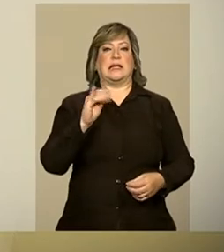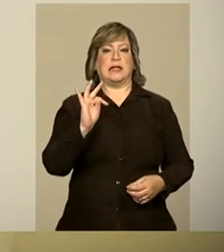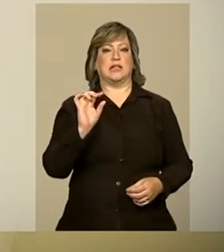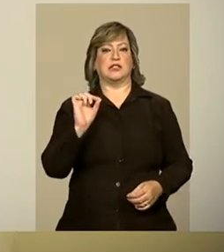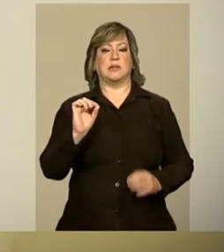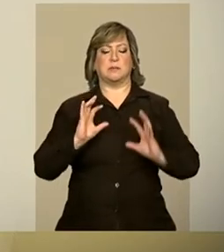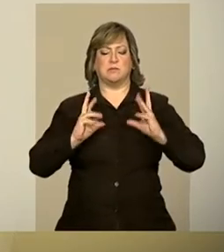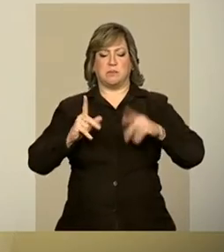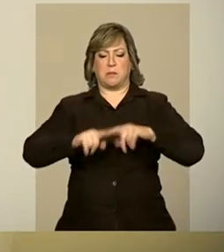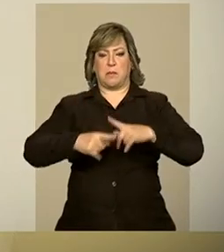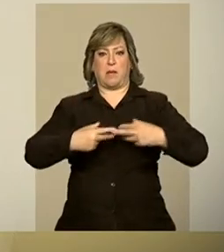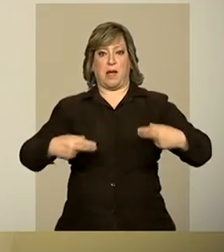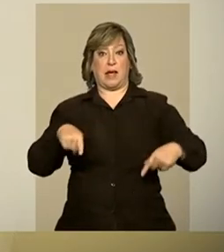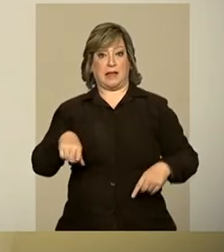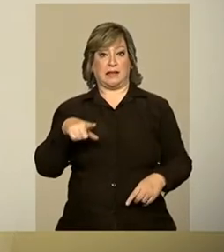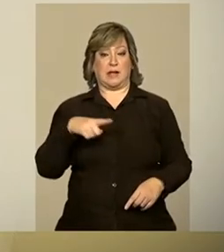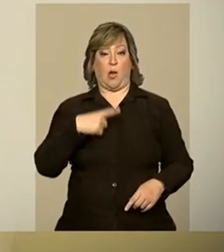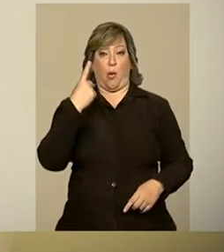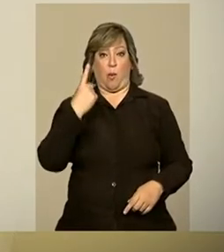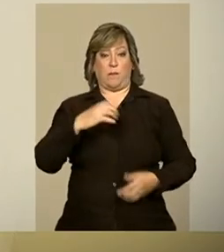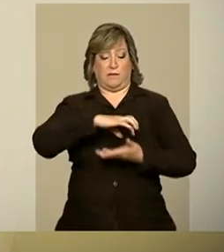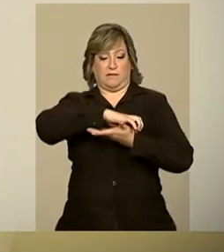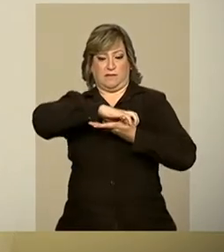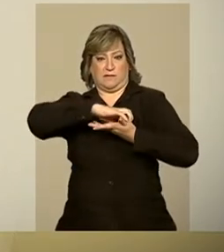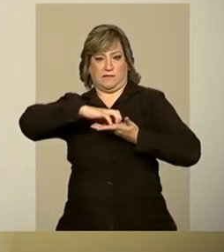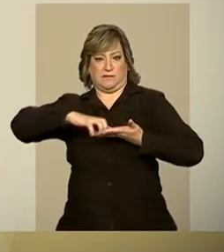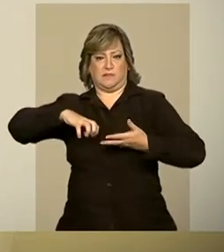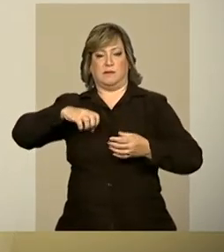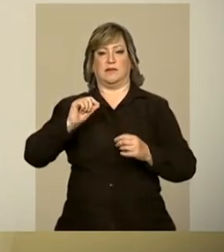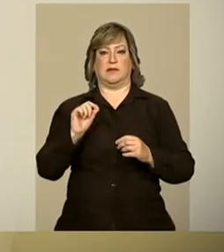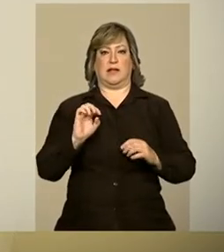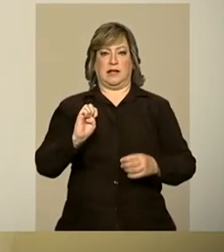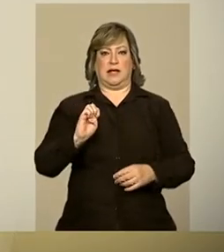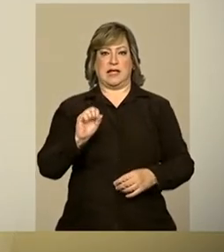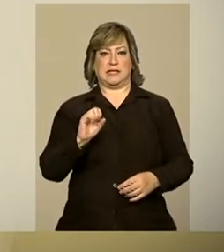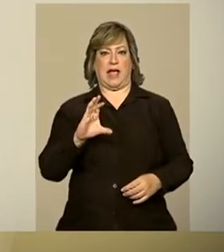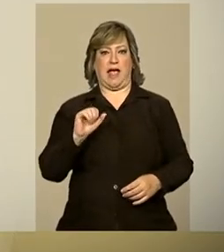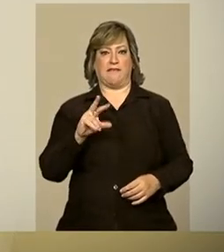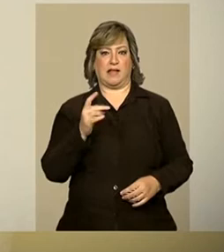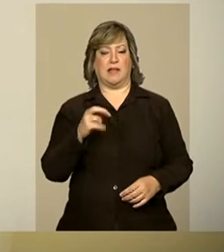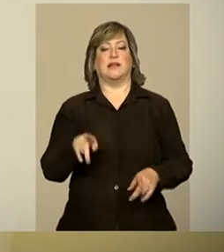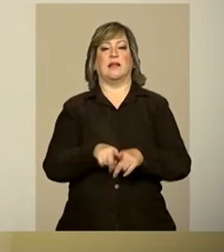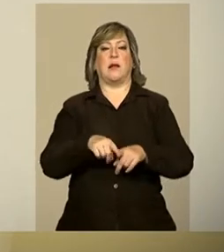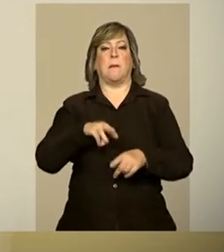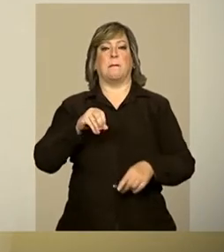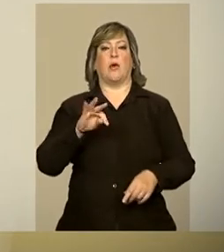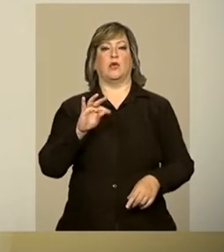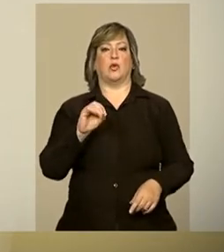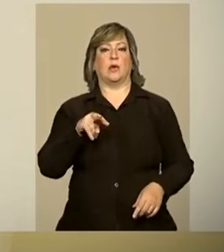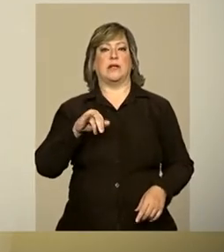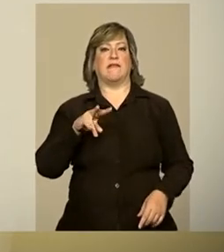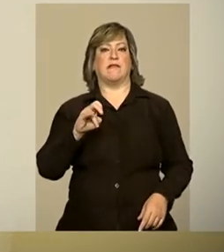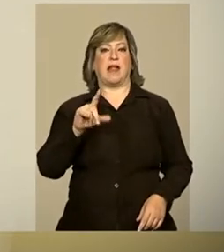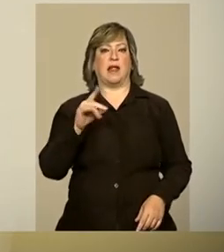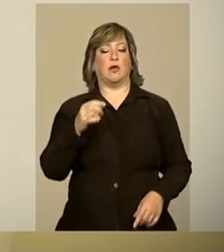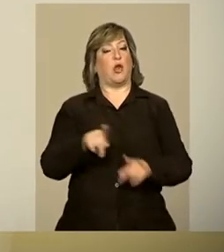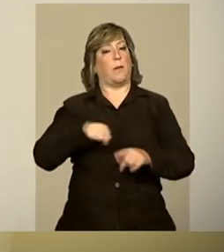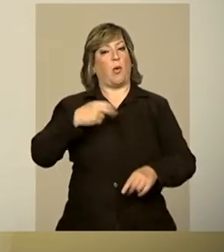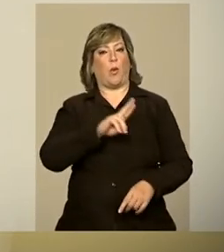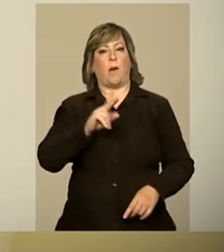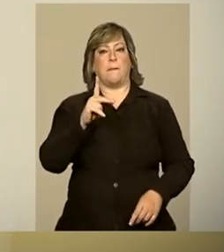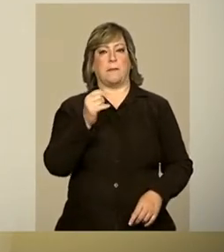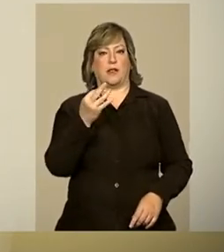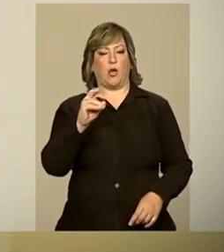E esse kit tem uma retroescavadeira, uma moto niveladora, que o pessoal chama também de patrol, e um